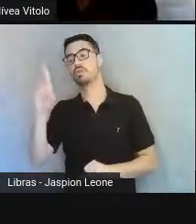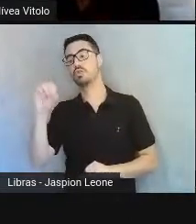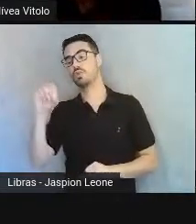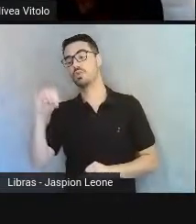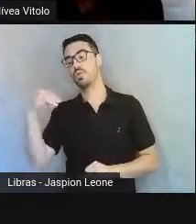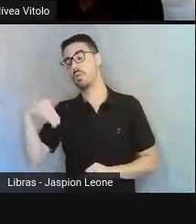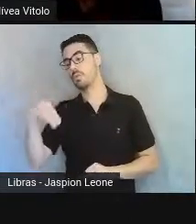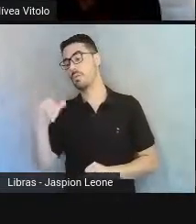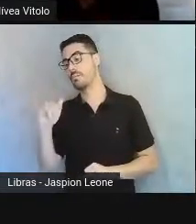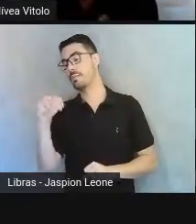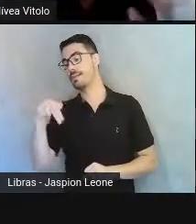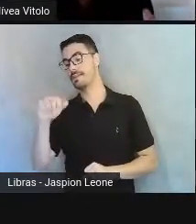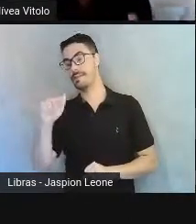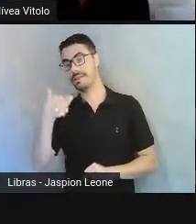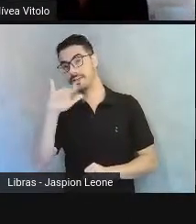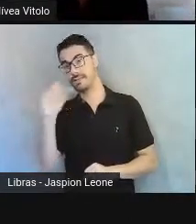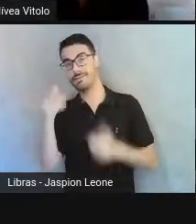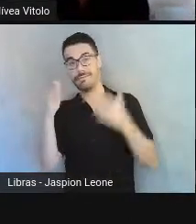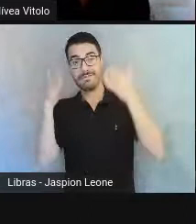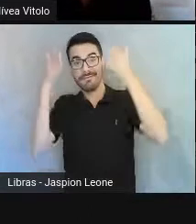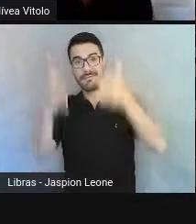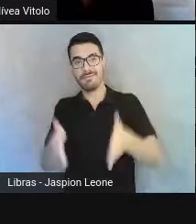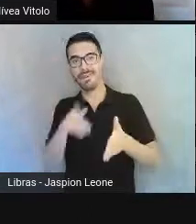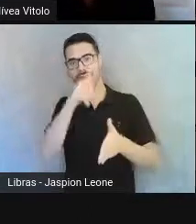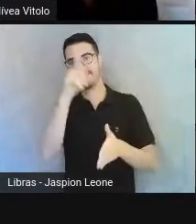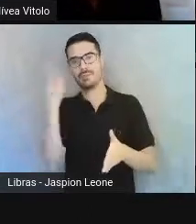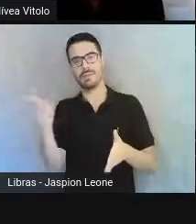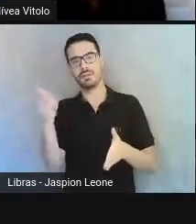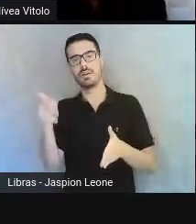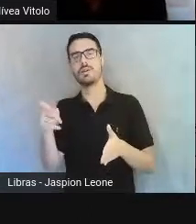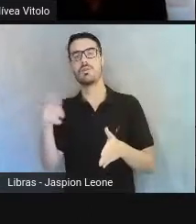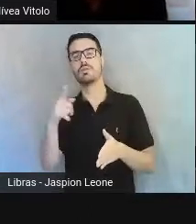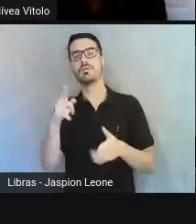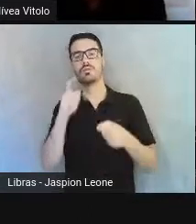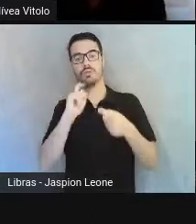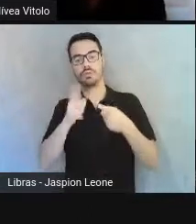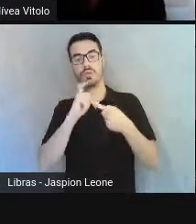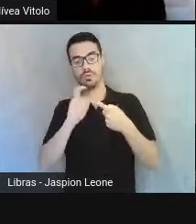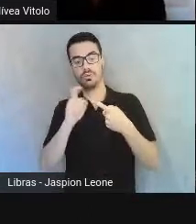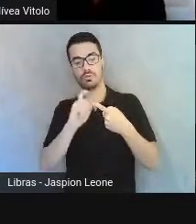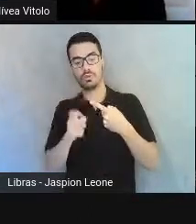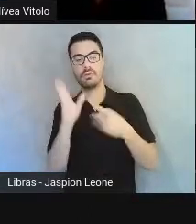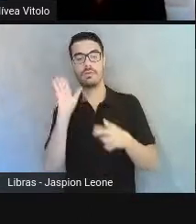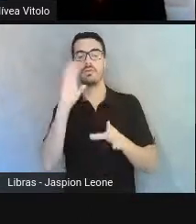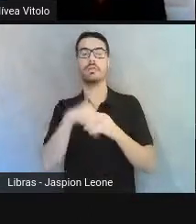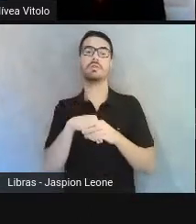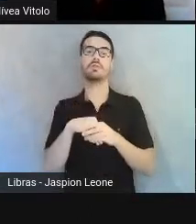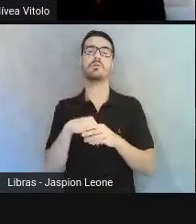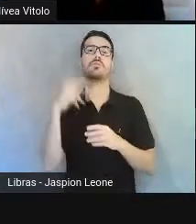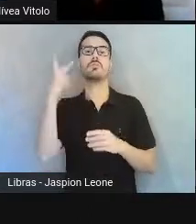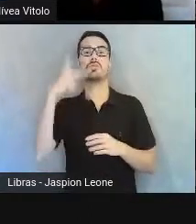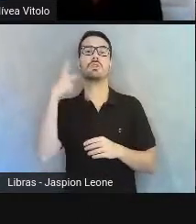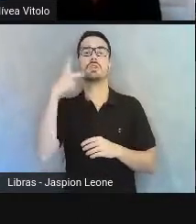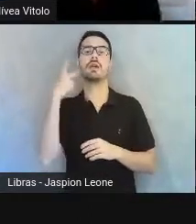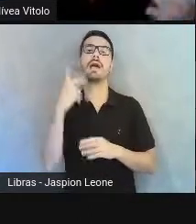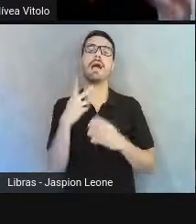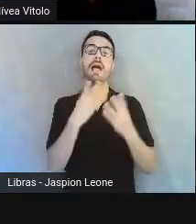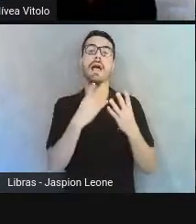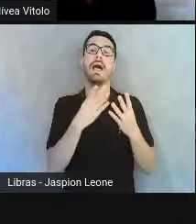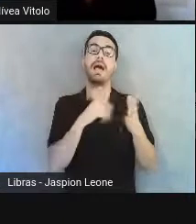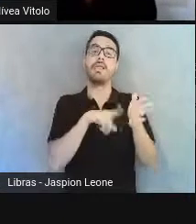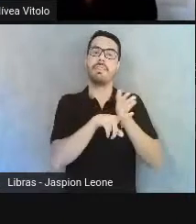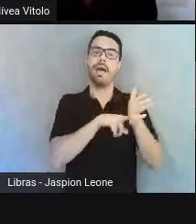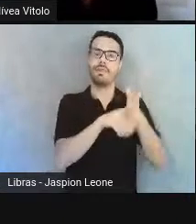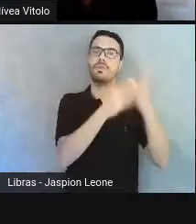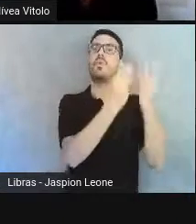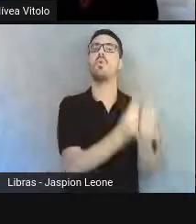a participação do executivo no total de políticas que são aprovadas. A análise qualitativa, então,